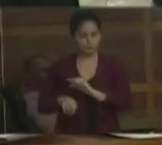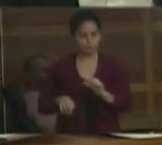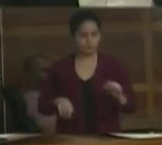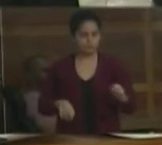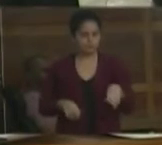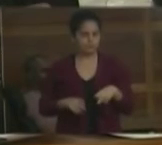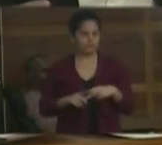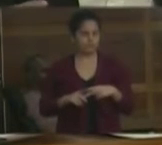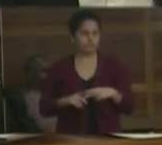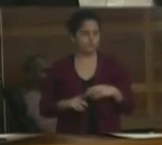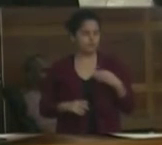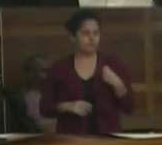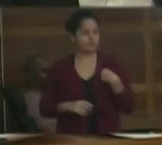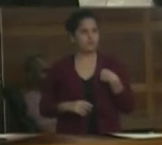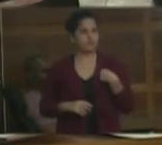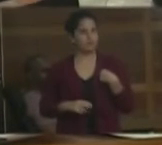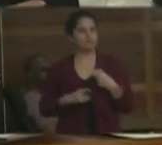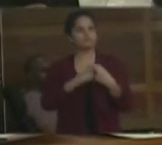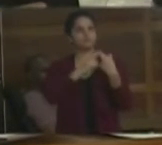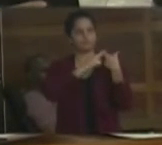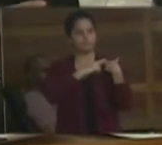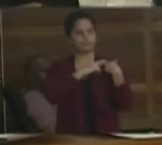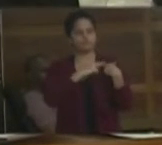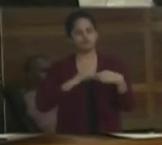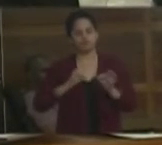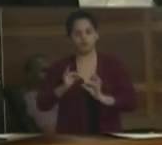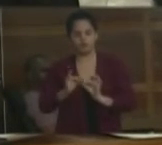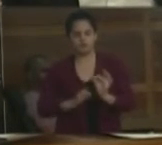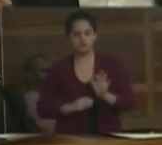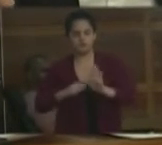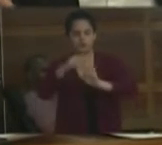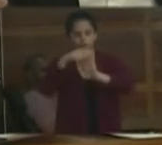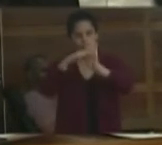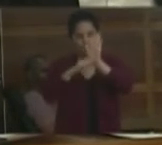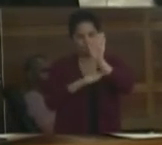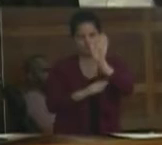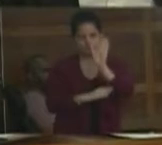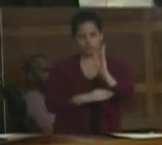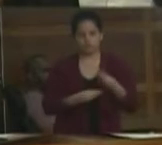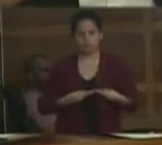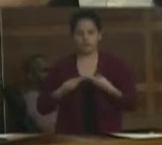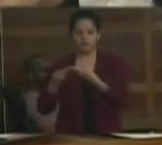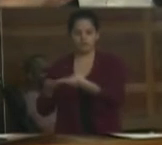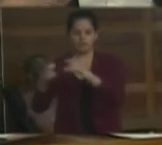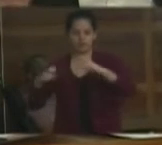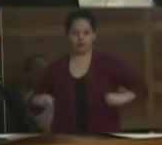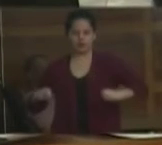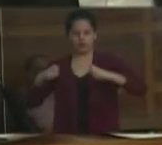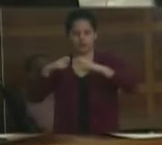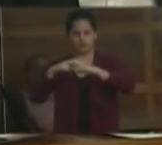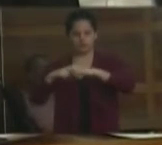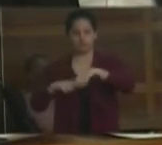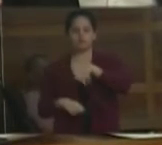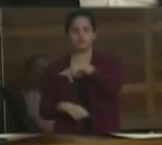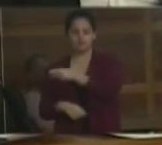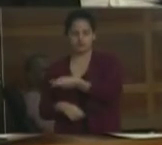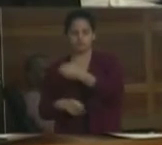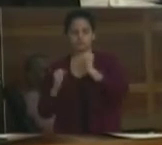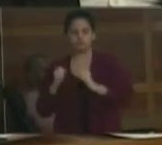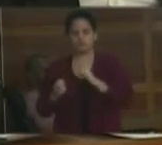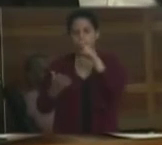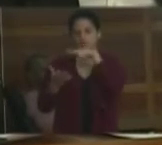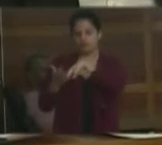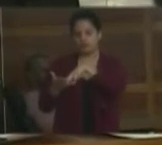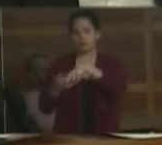mas eu me comprometo a preparar o quadro a minha casa para vocês terem uma noção do que eu fui lá no passado tirando